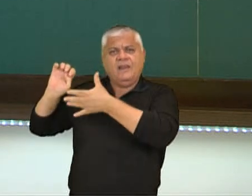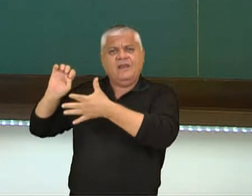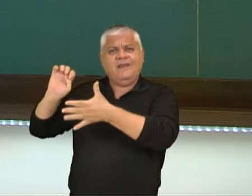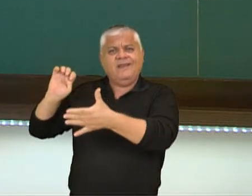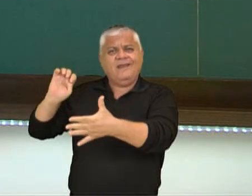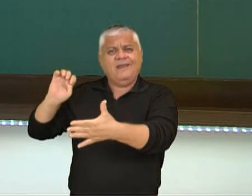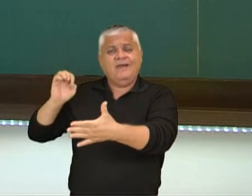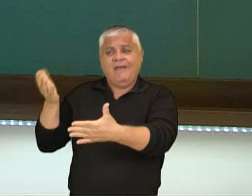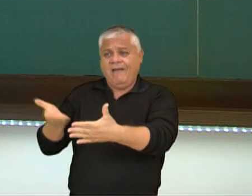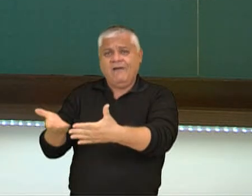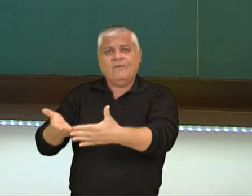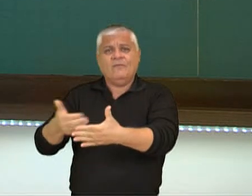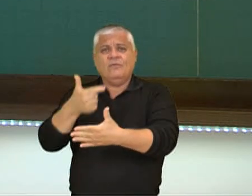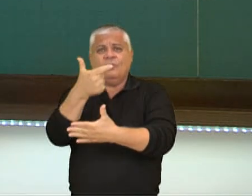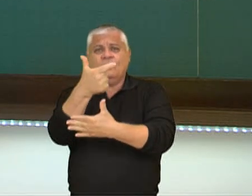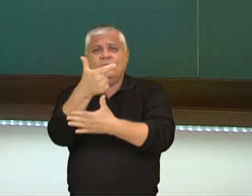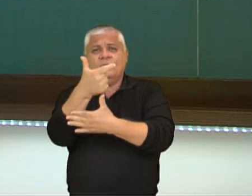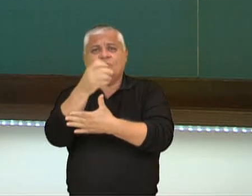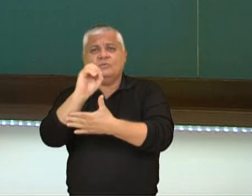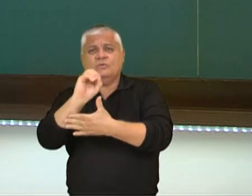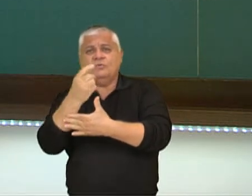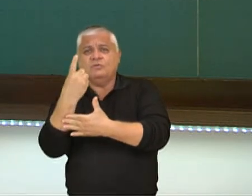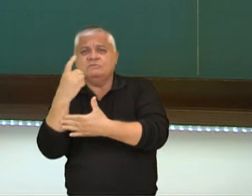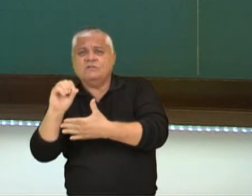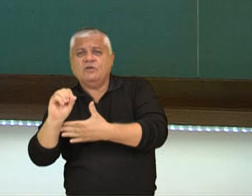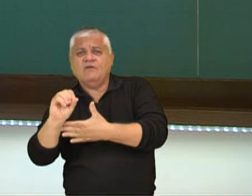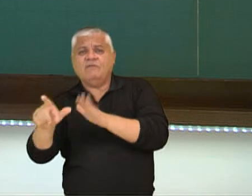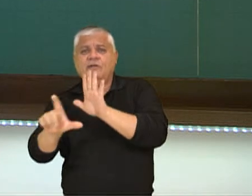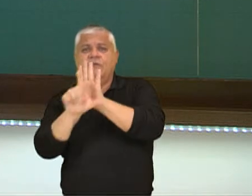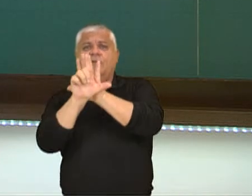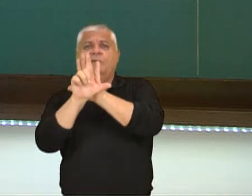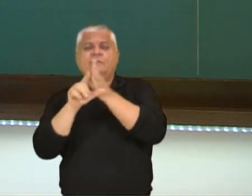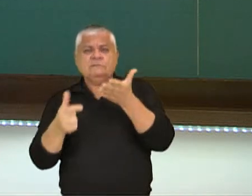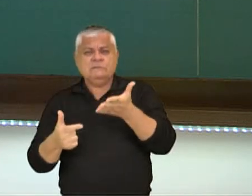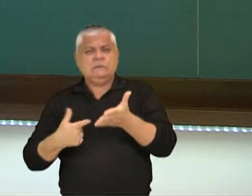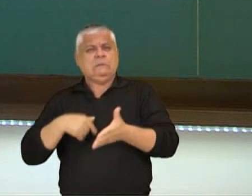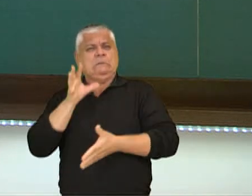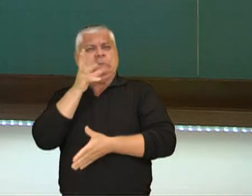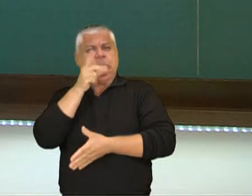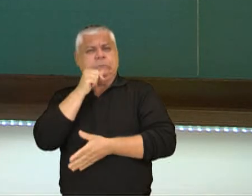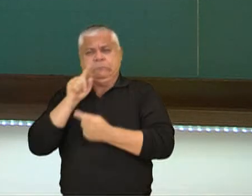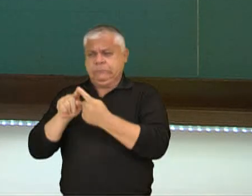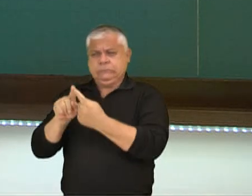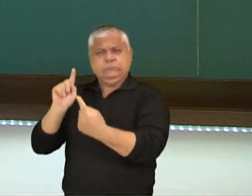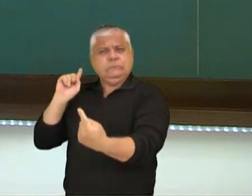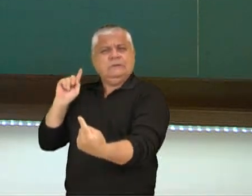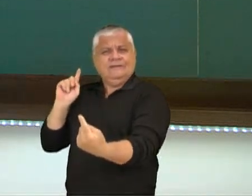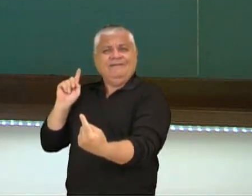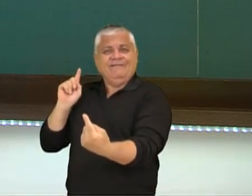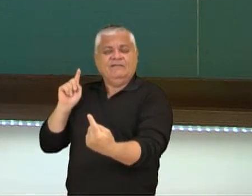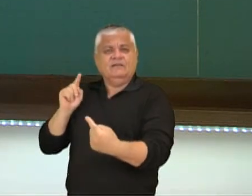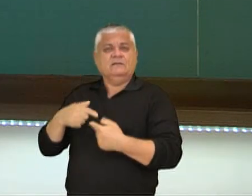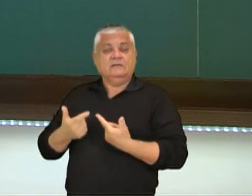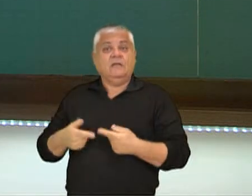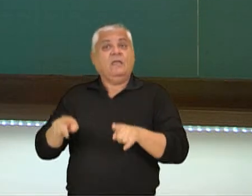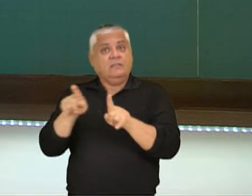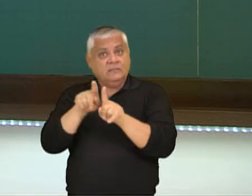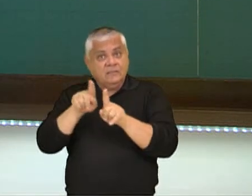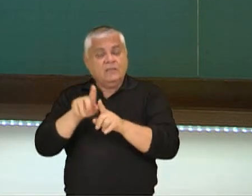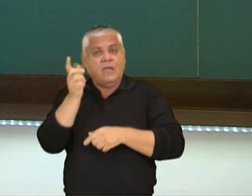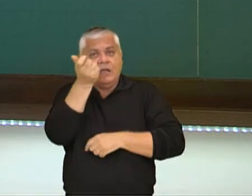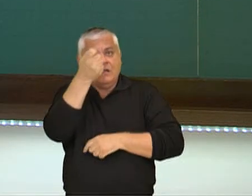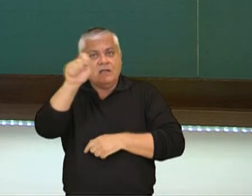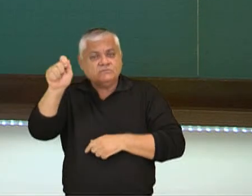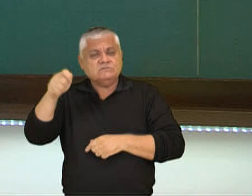em 2019 que ela foi transformada em lei. Veja, interessante, né? Tem até associação